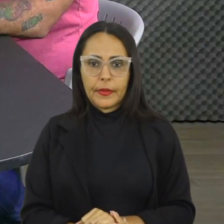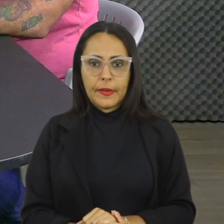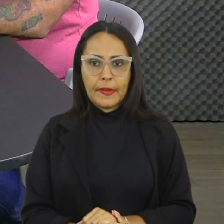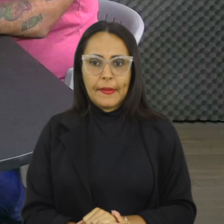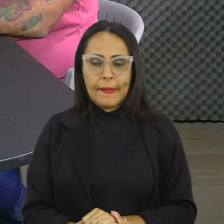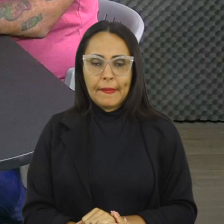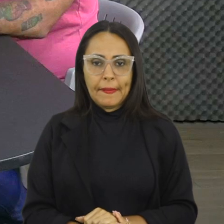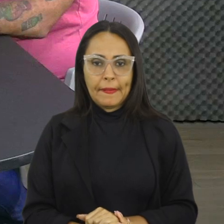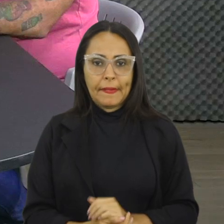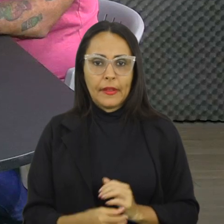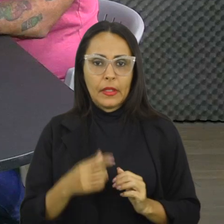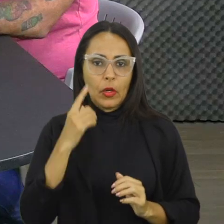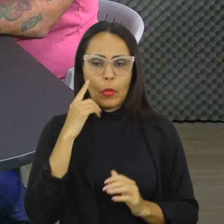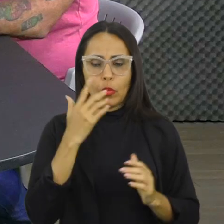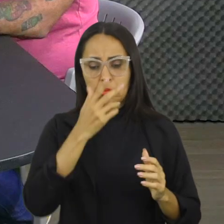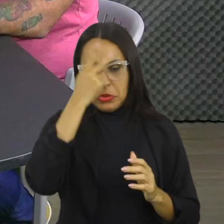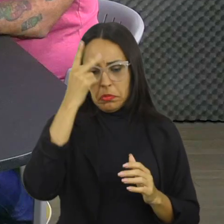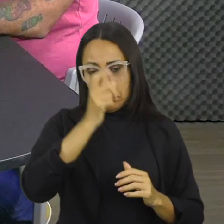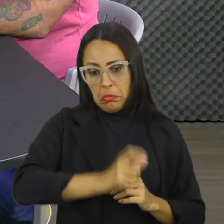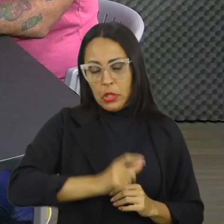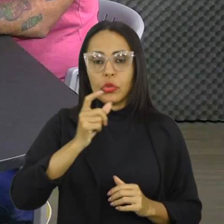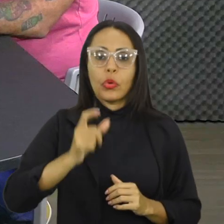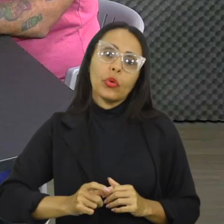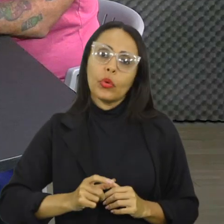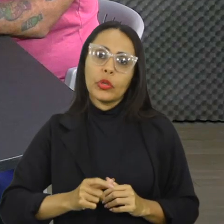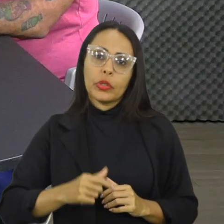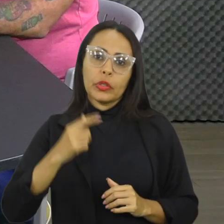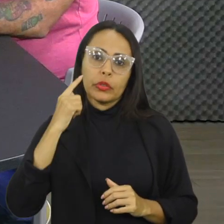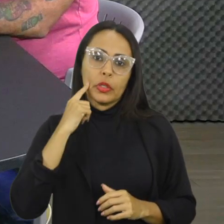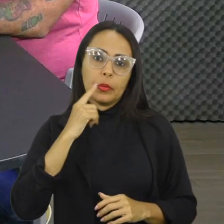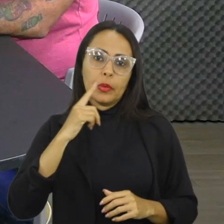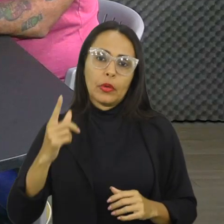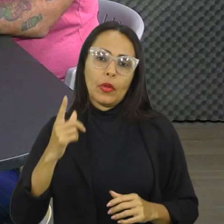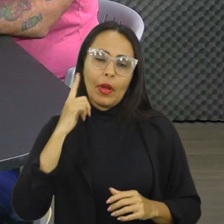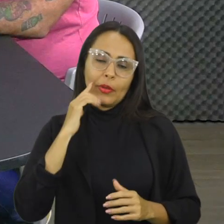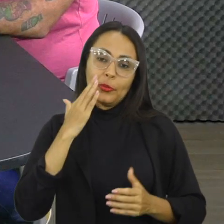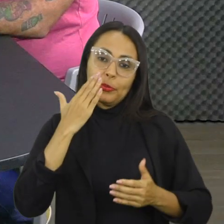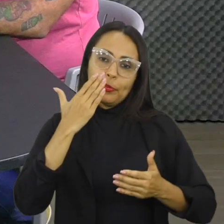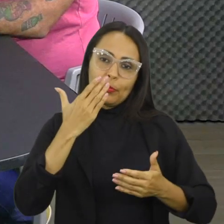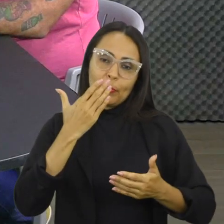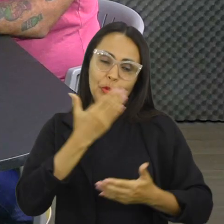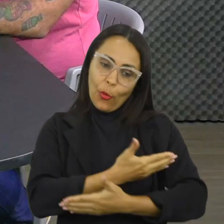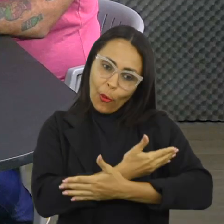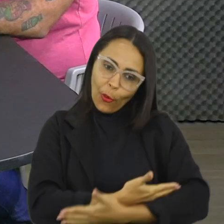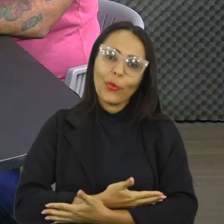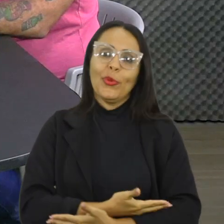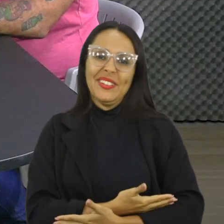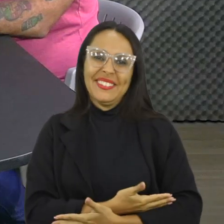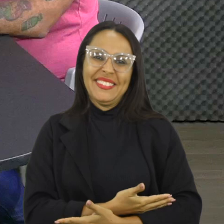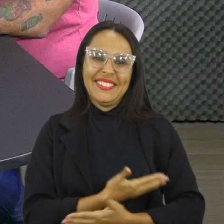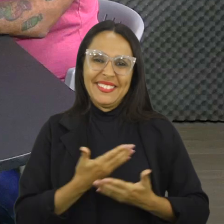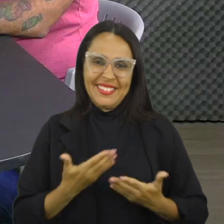ele era composto de pessoas que me colocaram no colo.